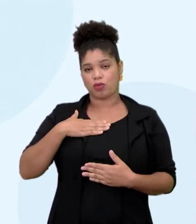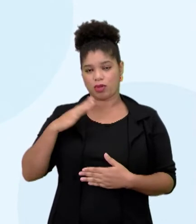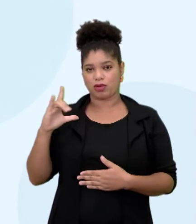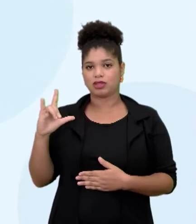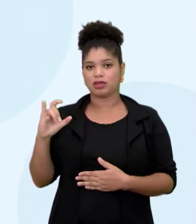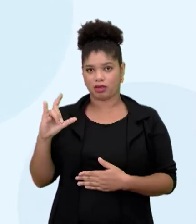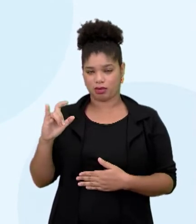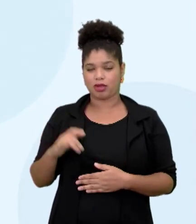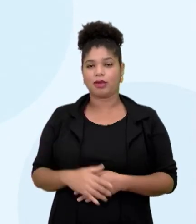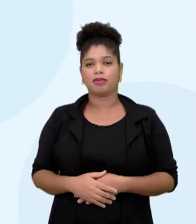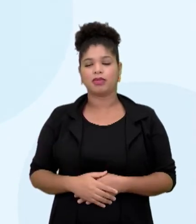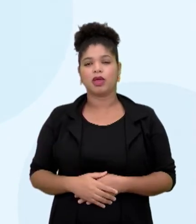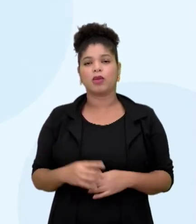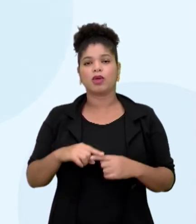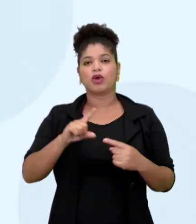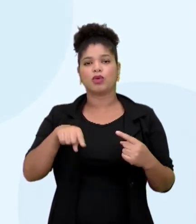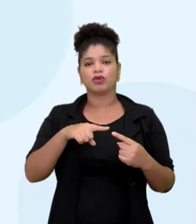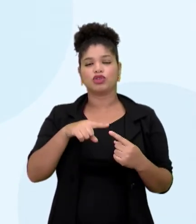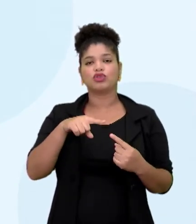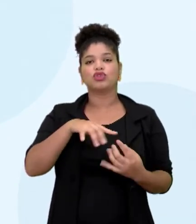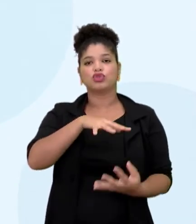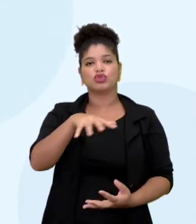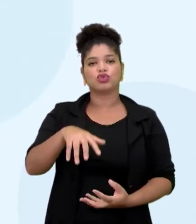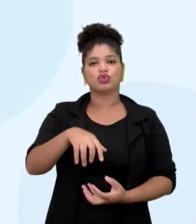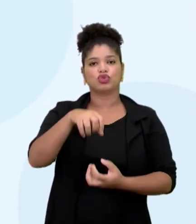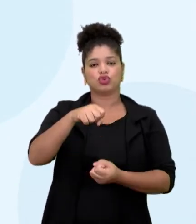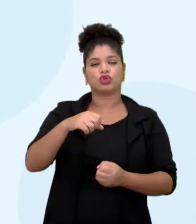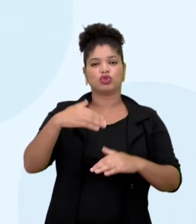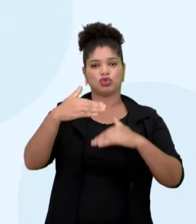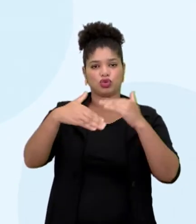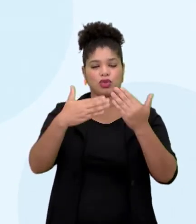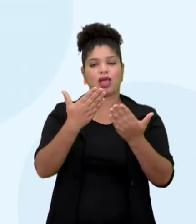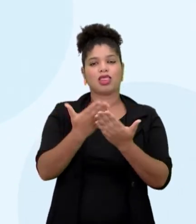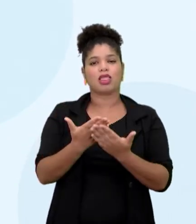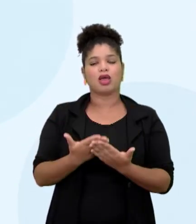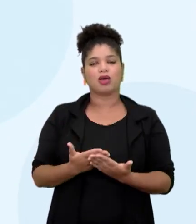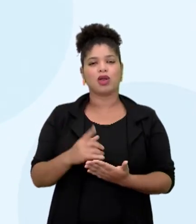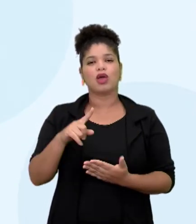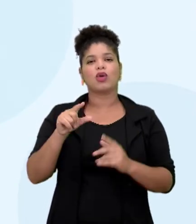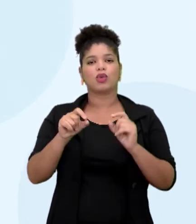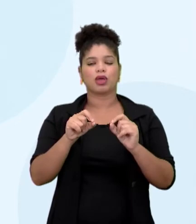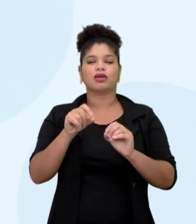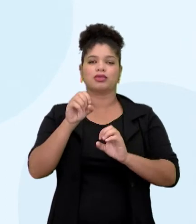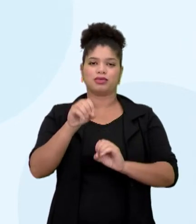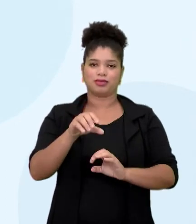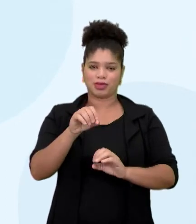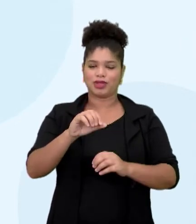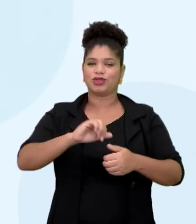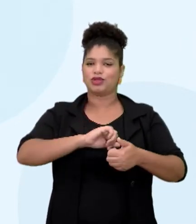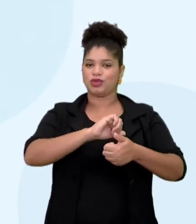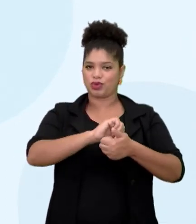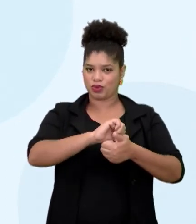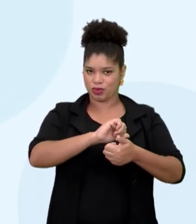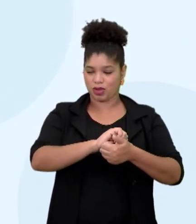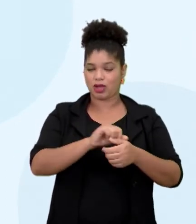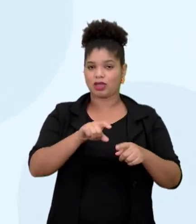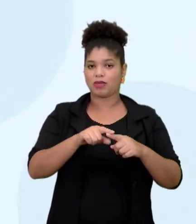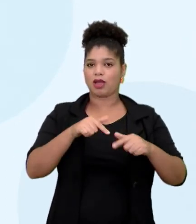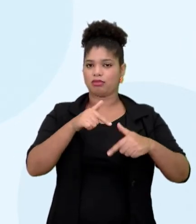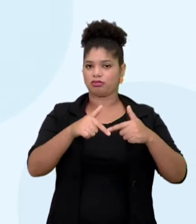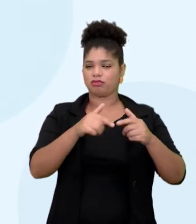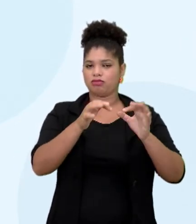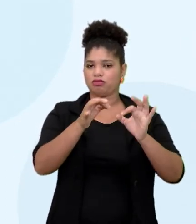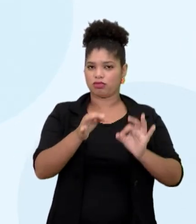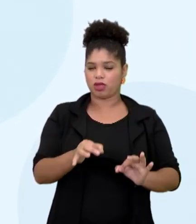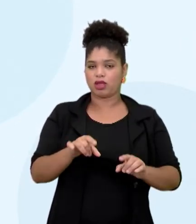O objetivo de desenvolvimento eh sustentável da nossa das nossas aulas é educação de qualidade, trabalho decente e